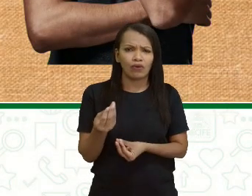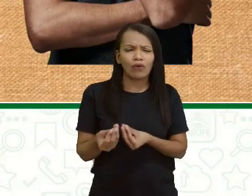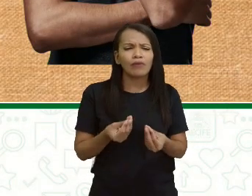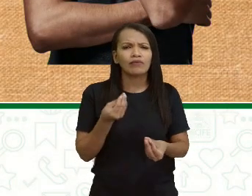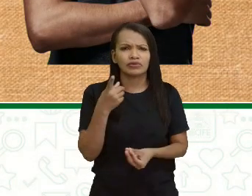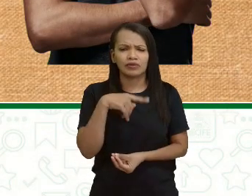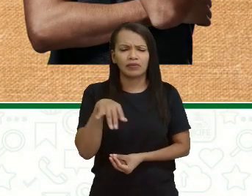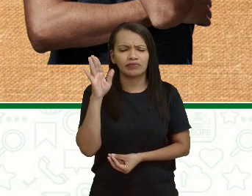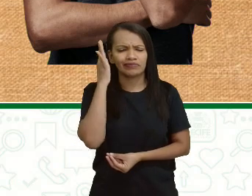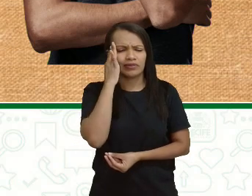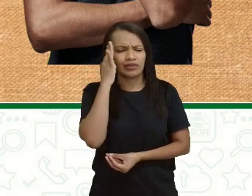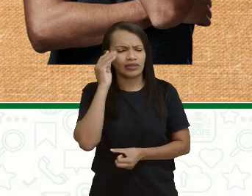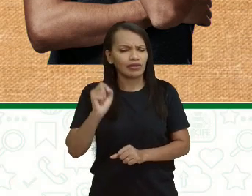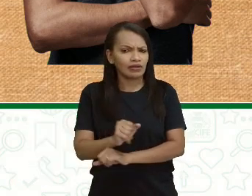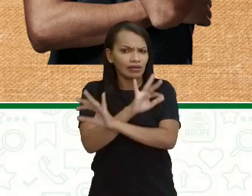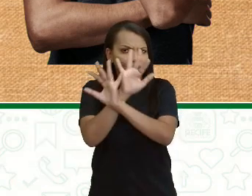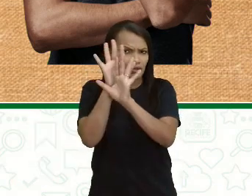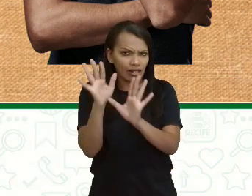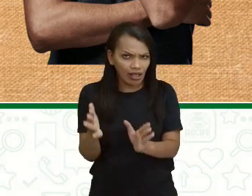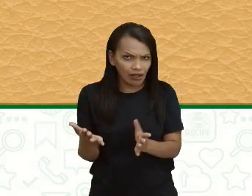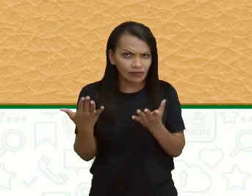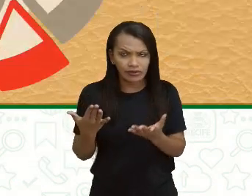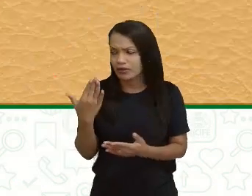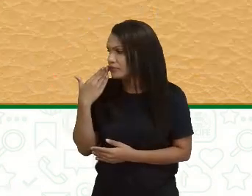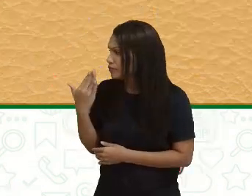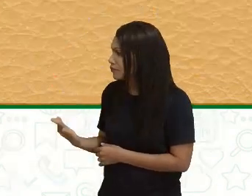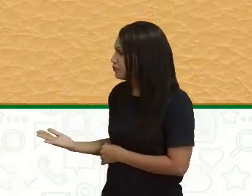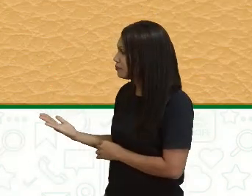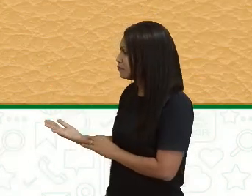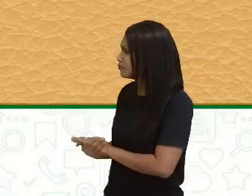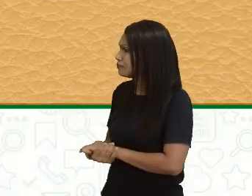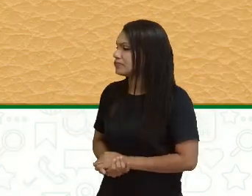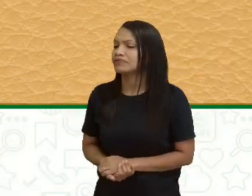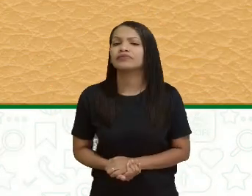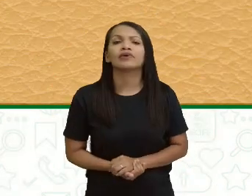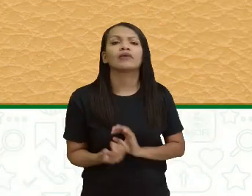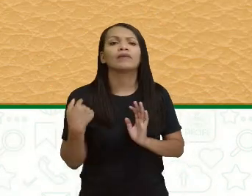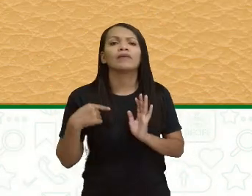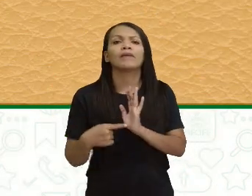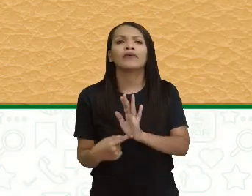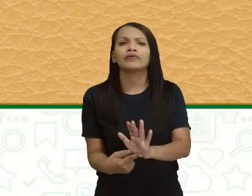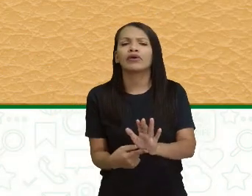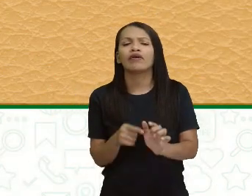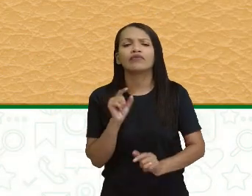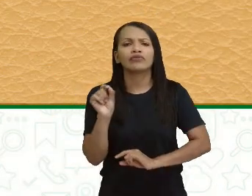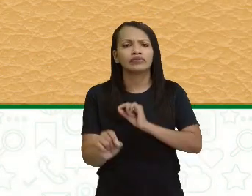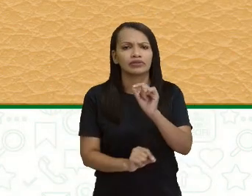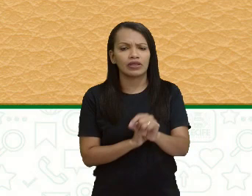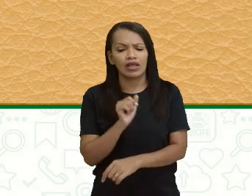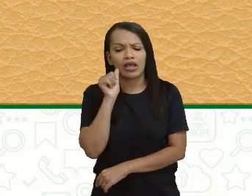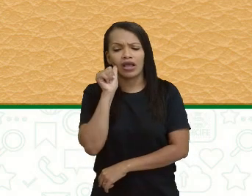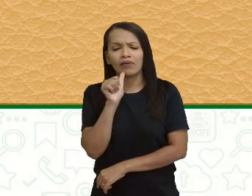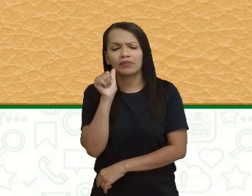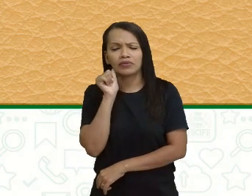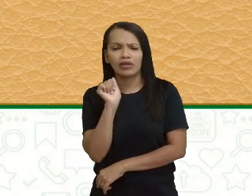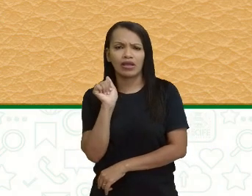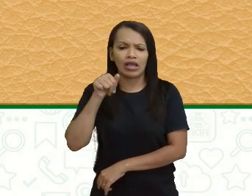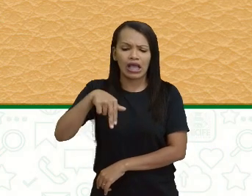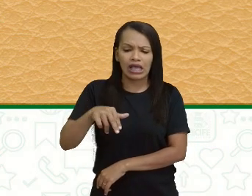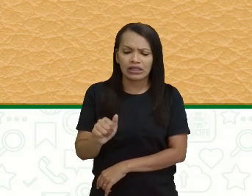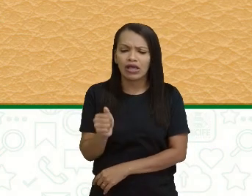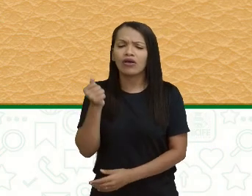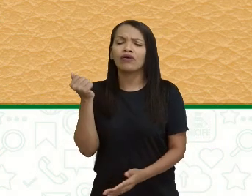contextualizando, eu trouxe para vocês essa questão. Olha, Ana comprou uma pizza